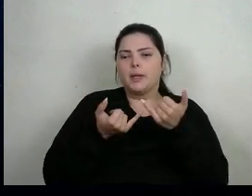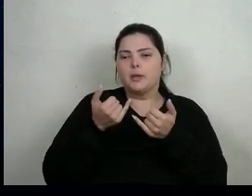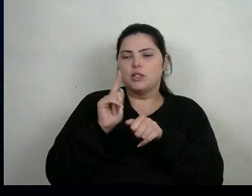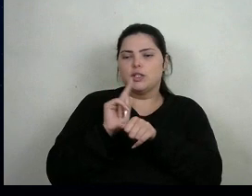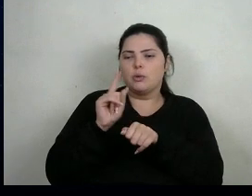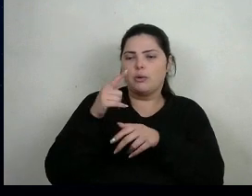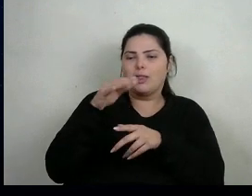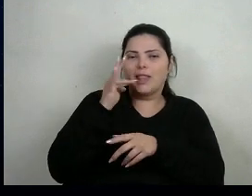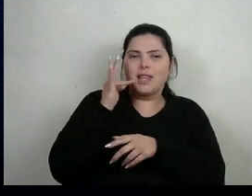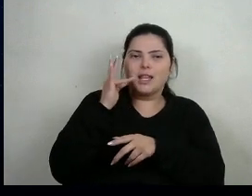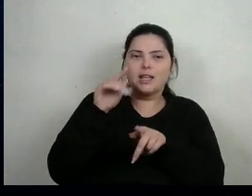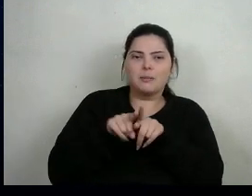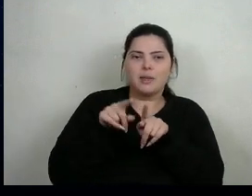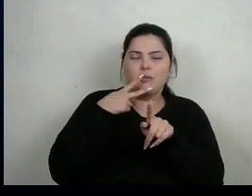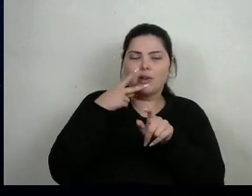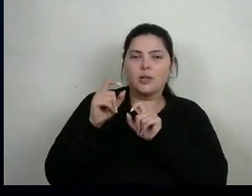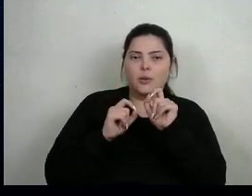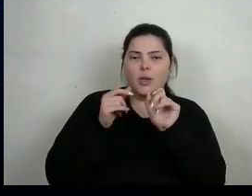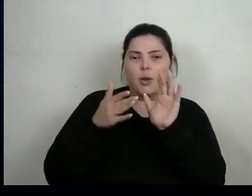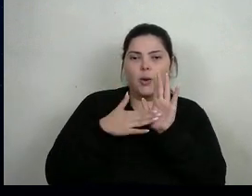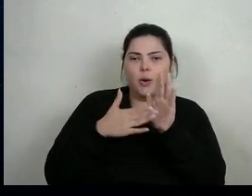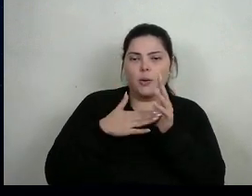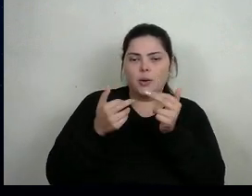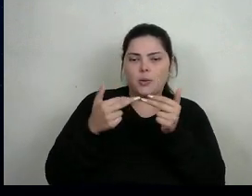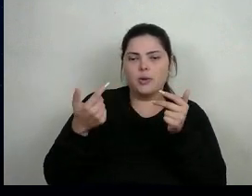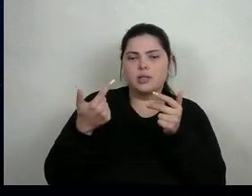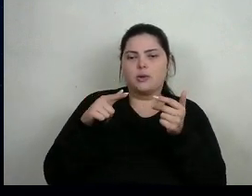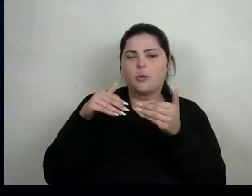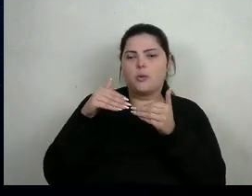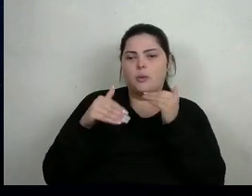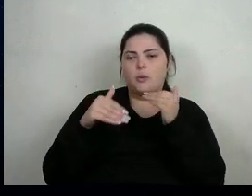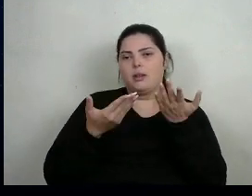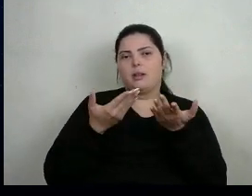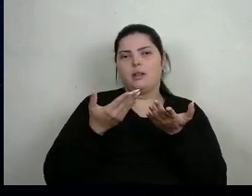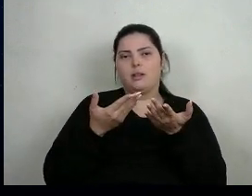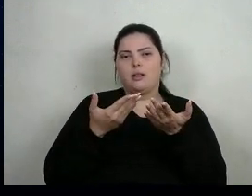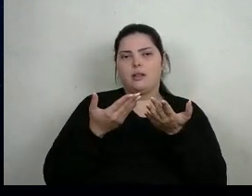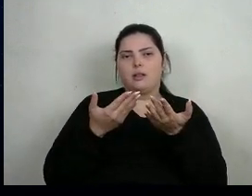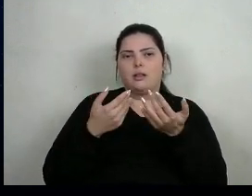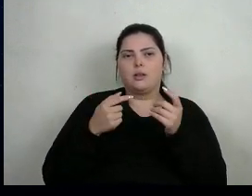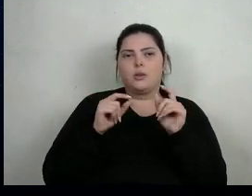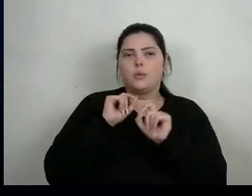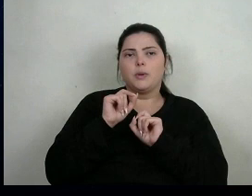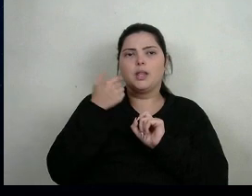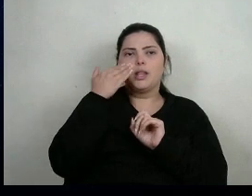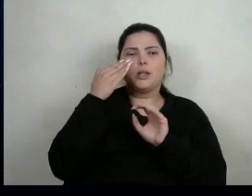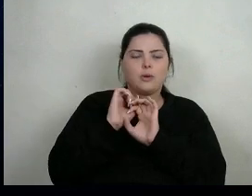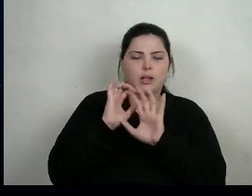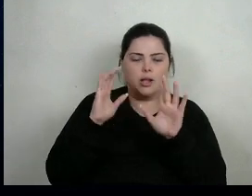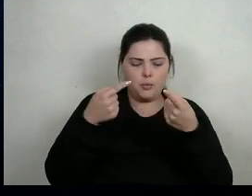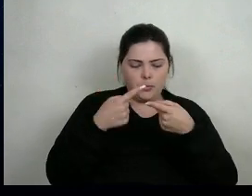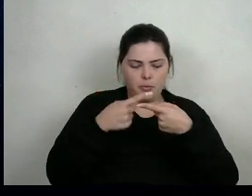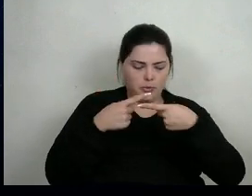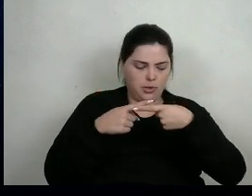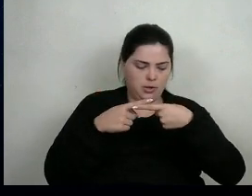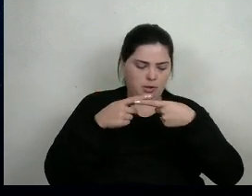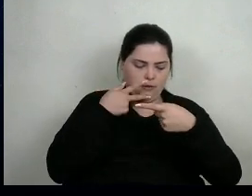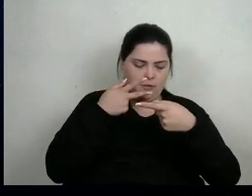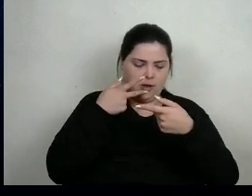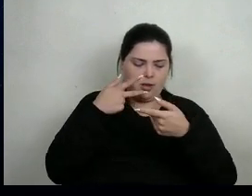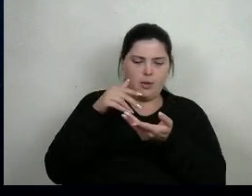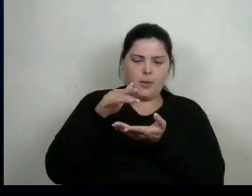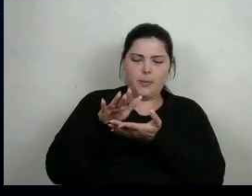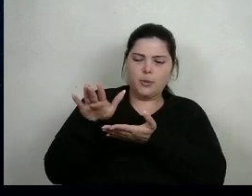falando que eles cobram coisas que não faz sentido cobrar mas eu entendo o porquê que a gente fala de produtividade porque